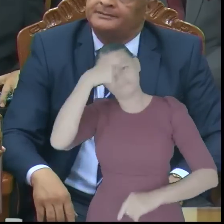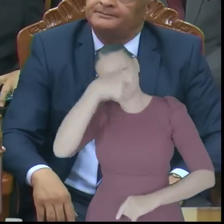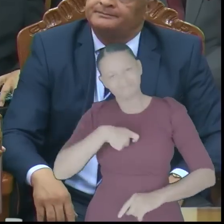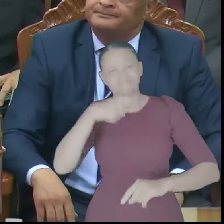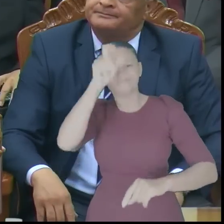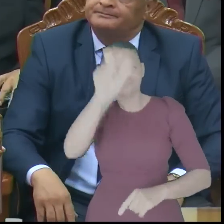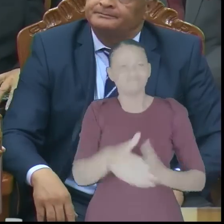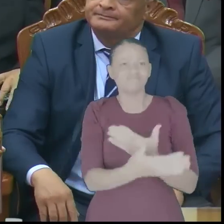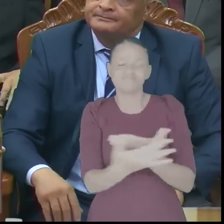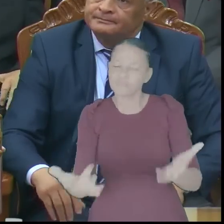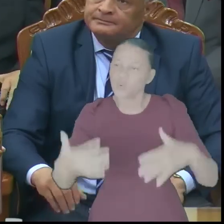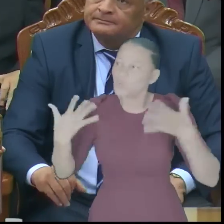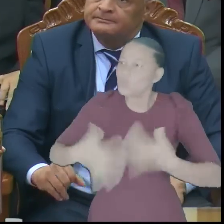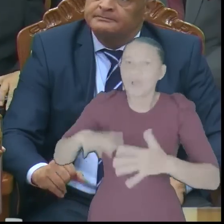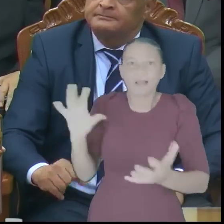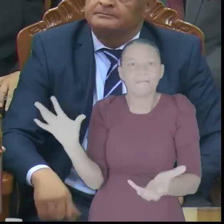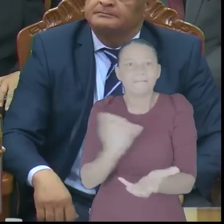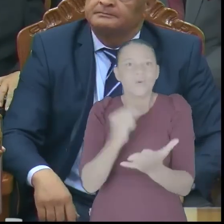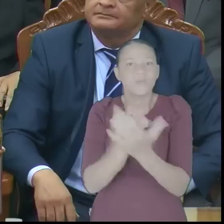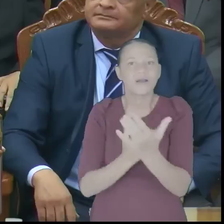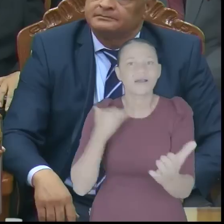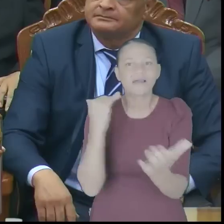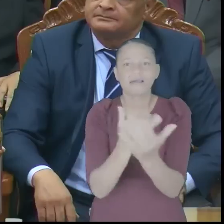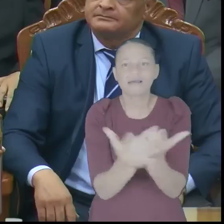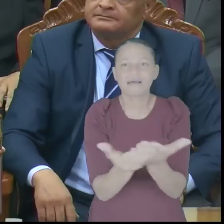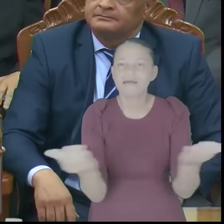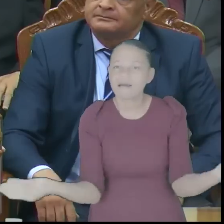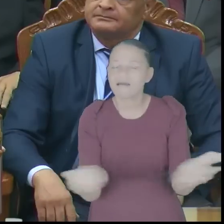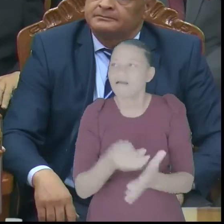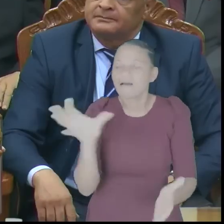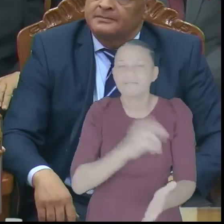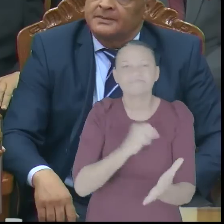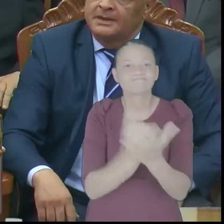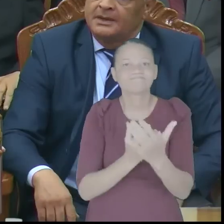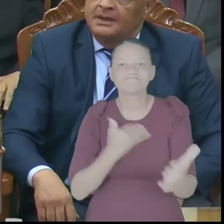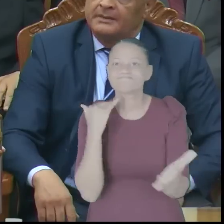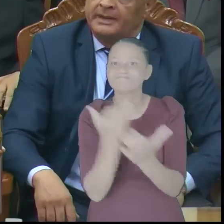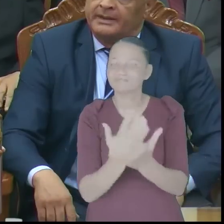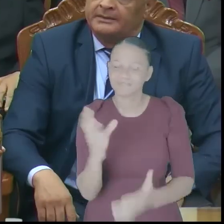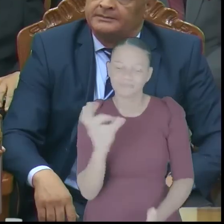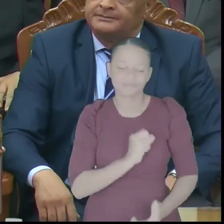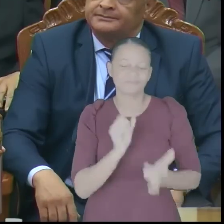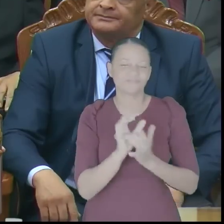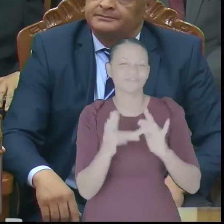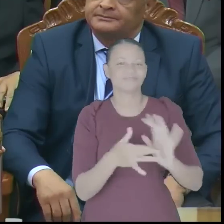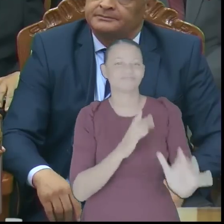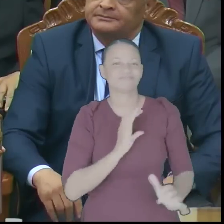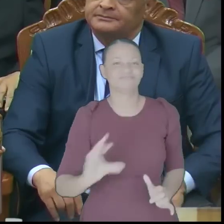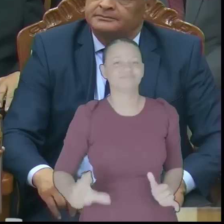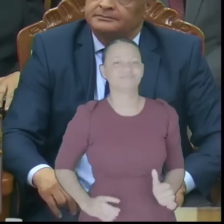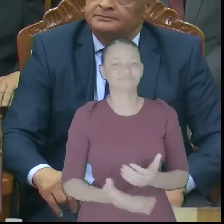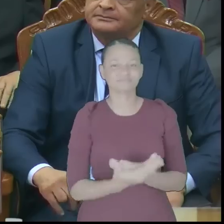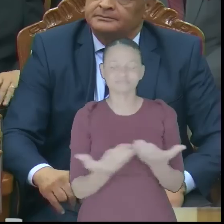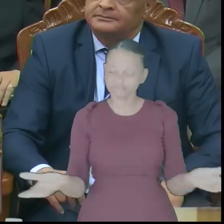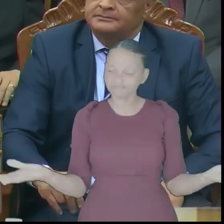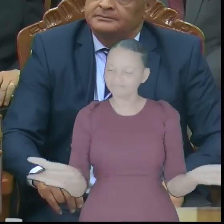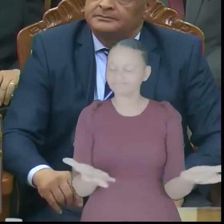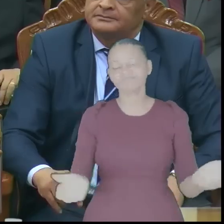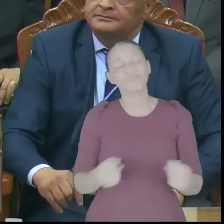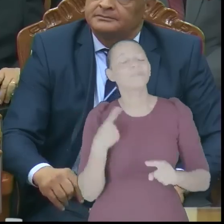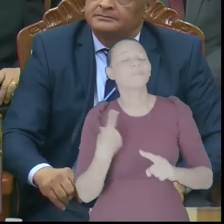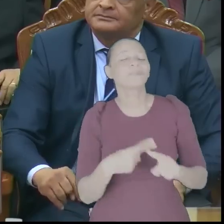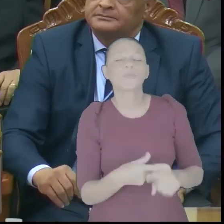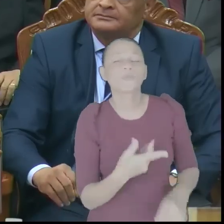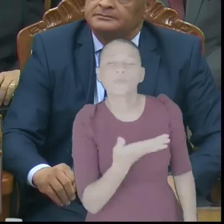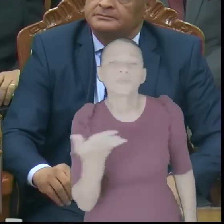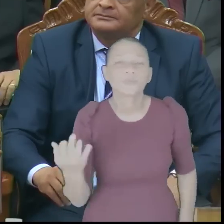tem amor maior do que este. Não tem amor maior do que o amor de Cristo. Agora isso é por quê? Por